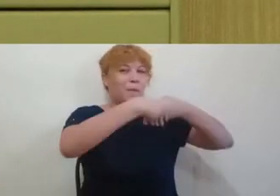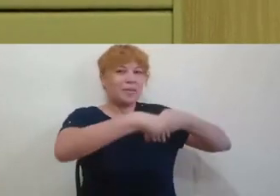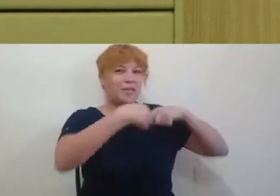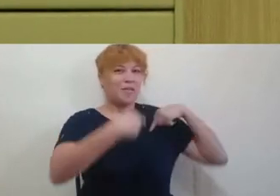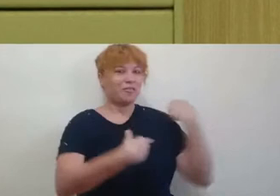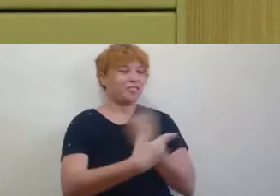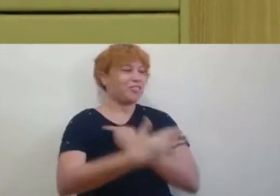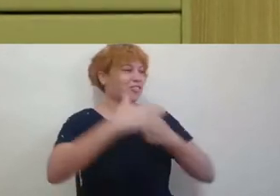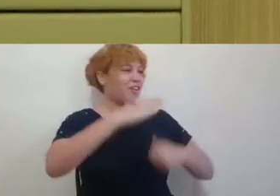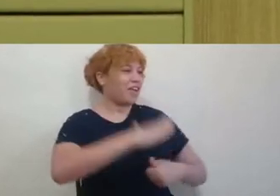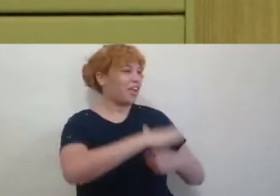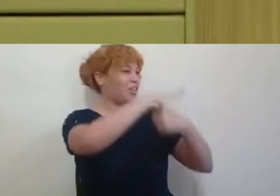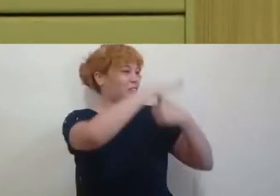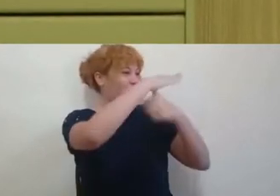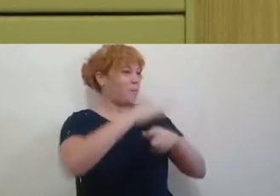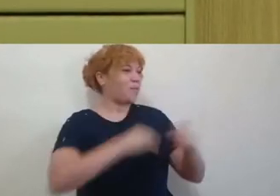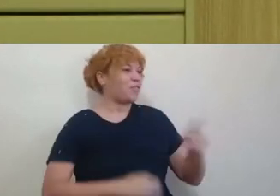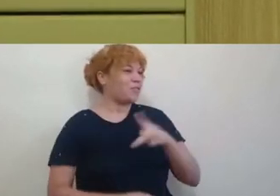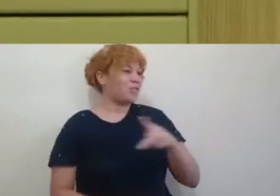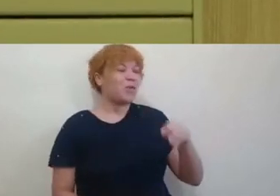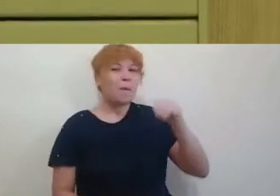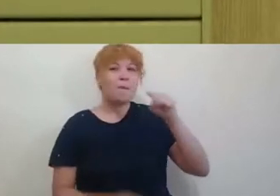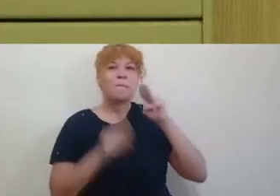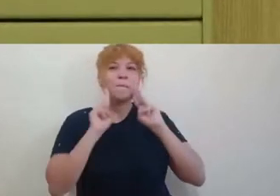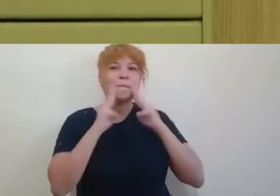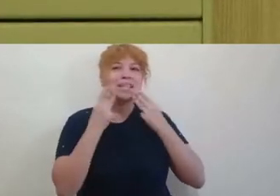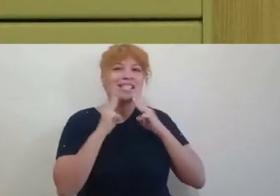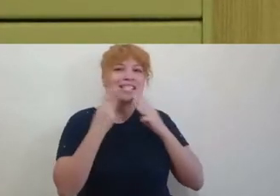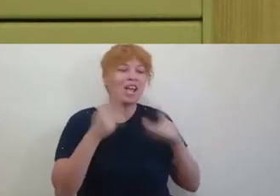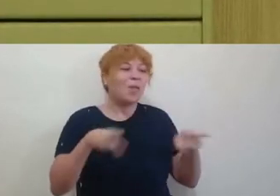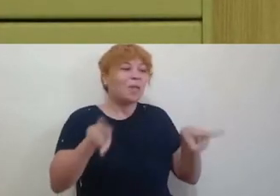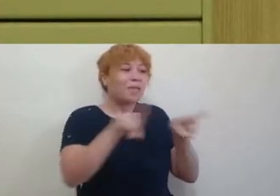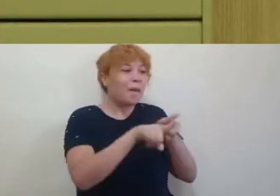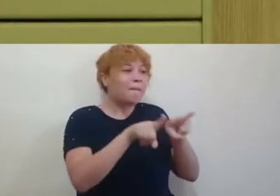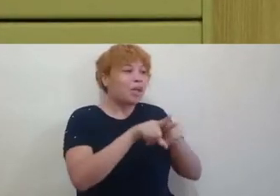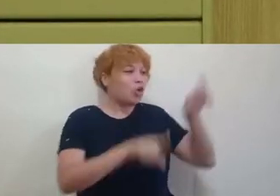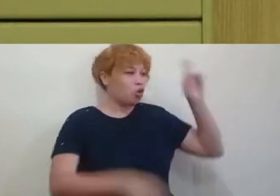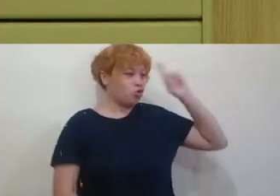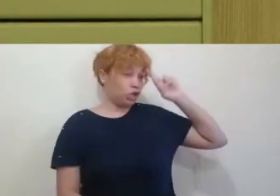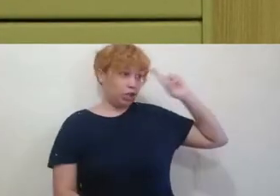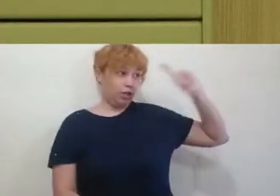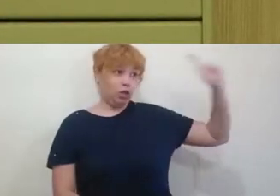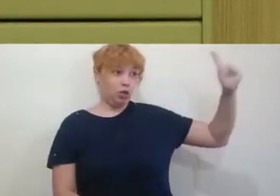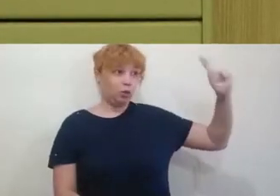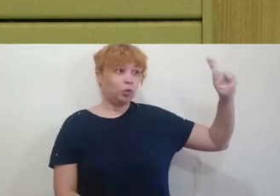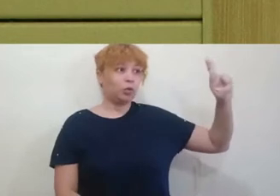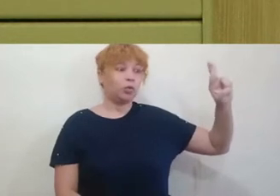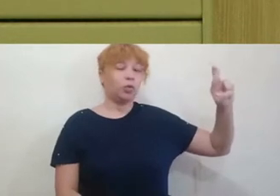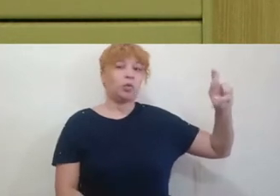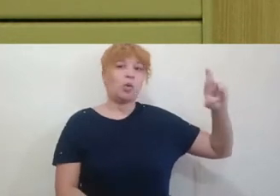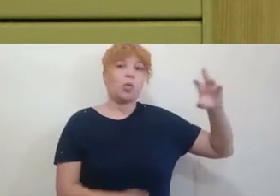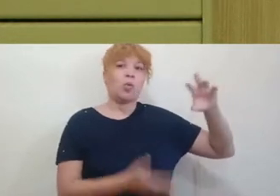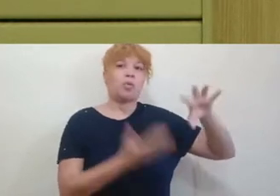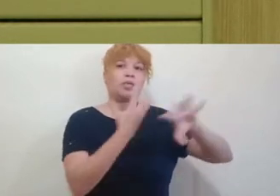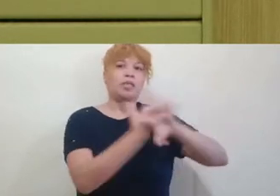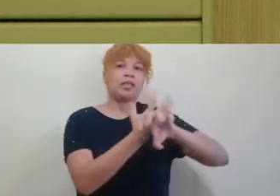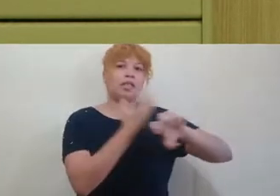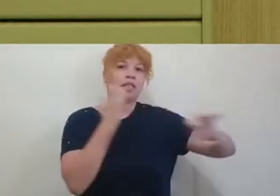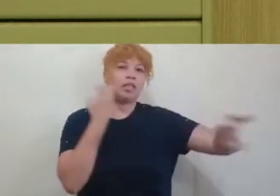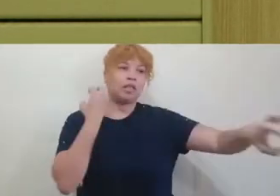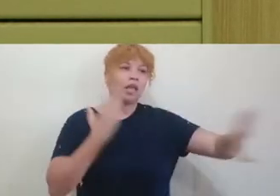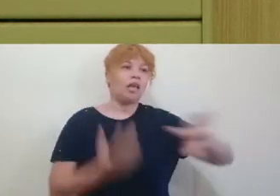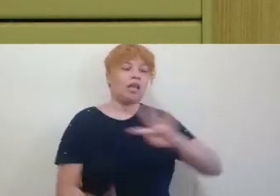agora já formados, profissionais que levarão a ciência e a educação para a